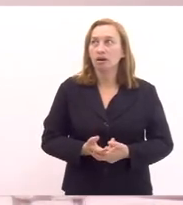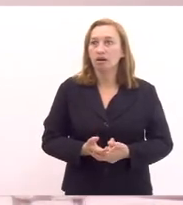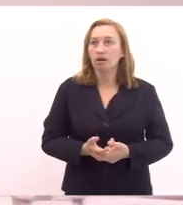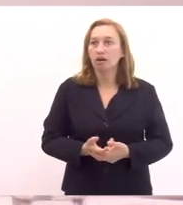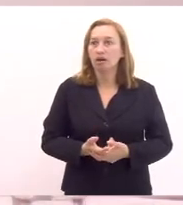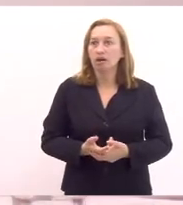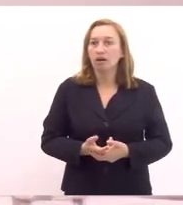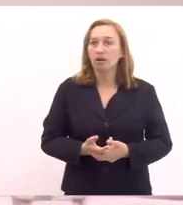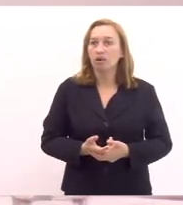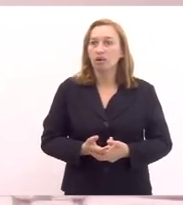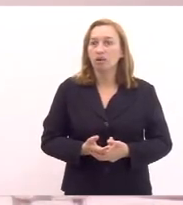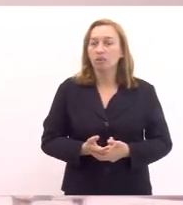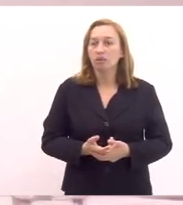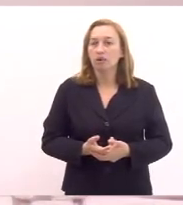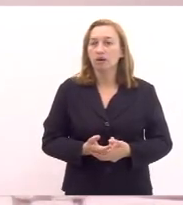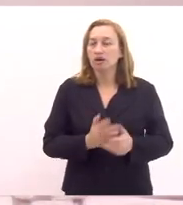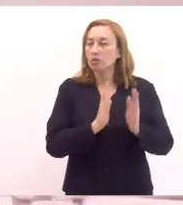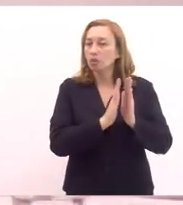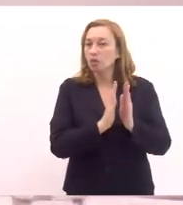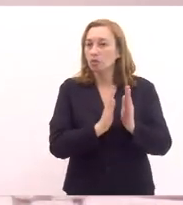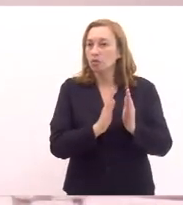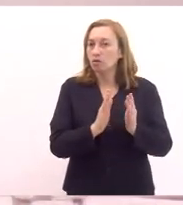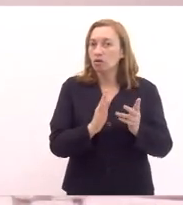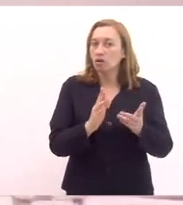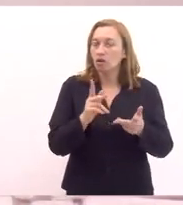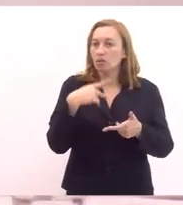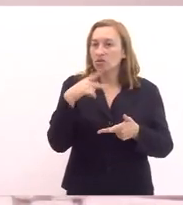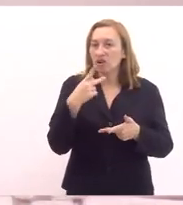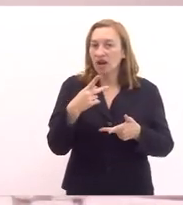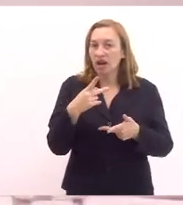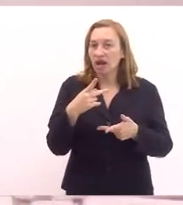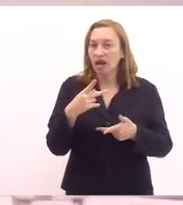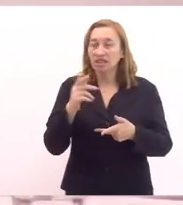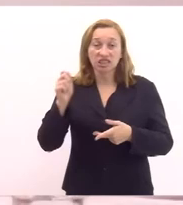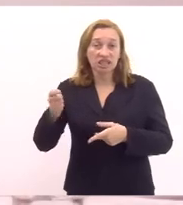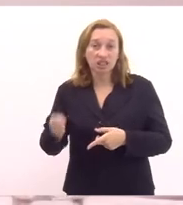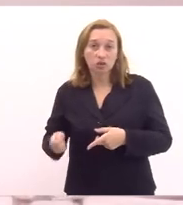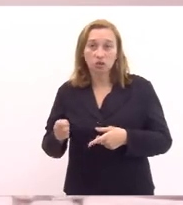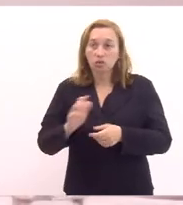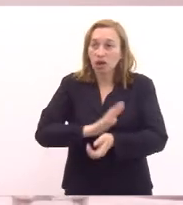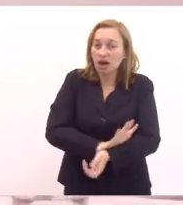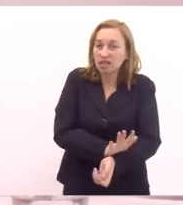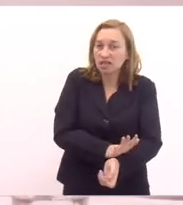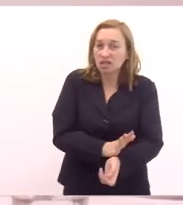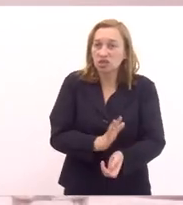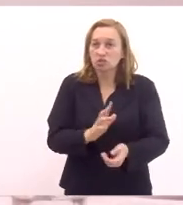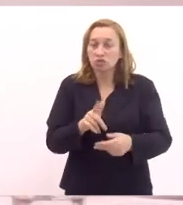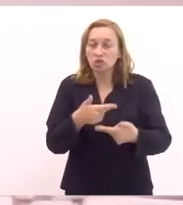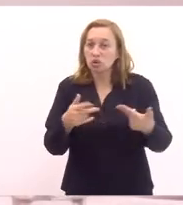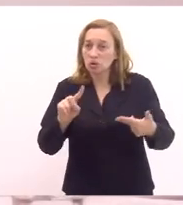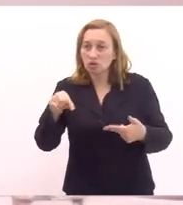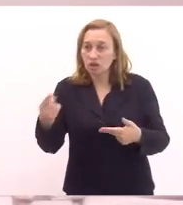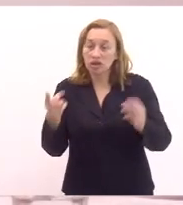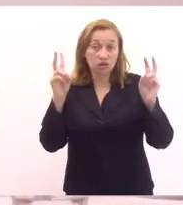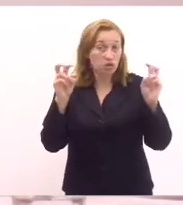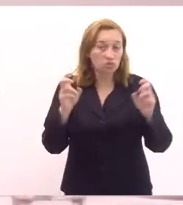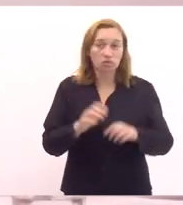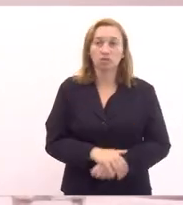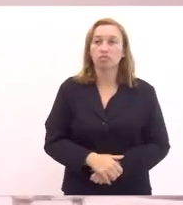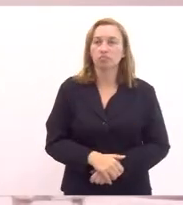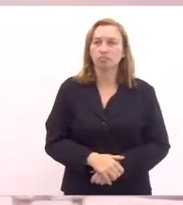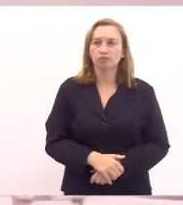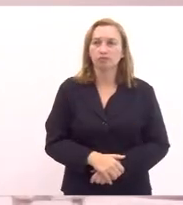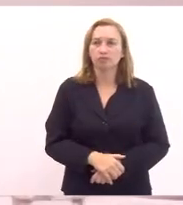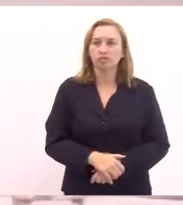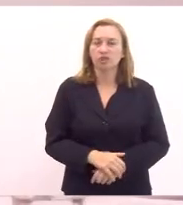bibliografia que sugira nem para falar de tortura ditadura racismo desmatamento etc e várias outras